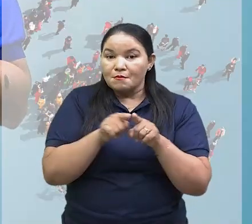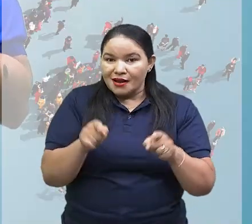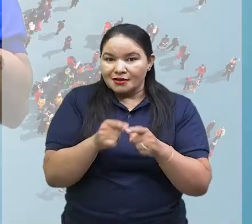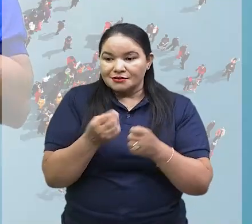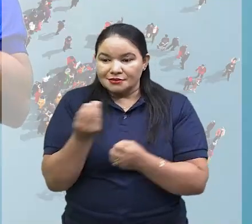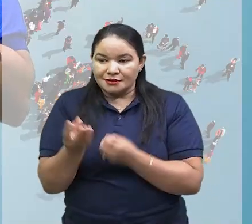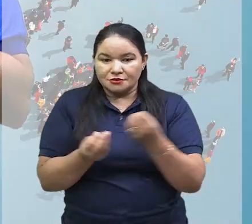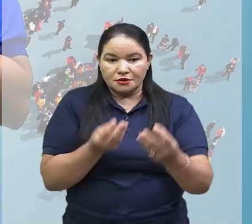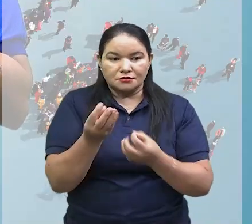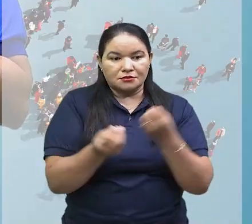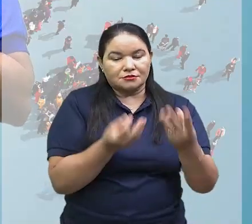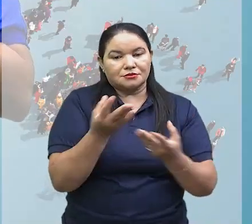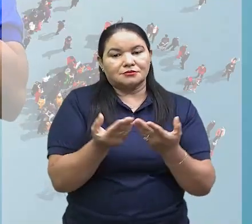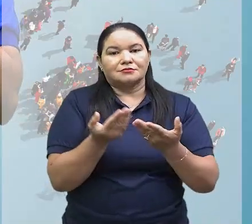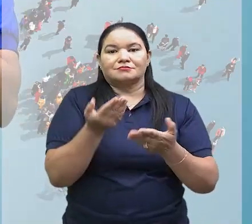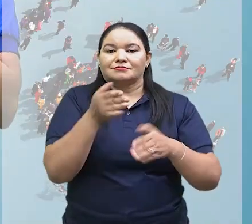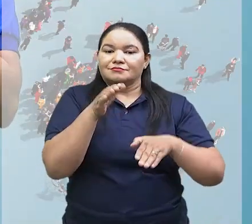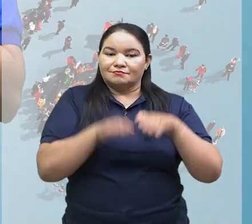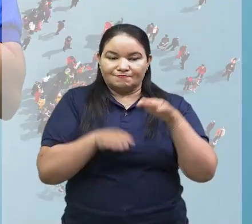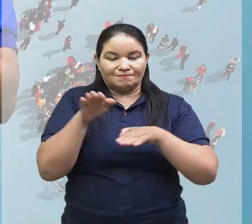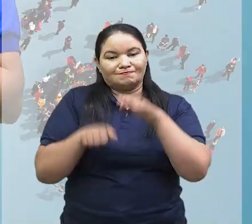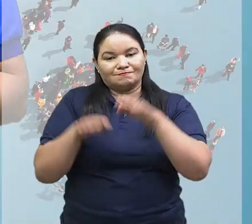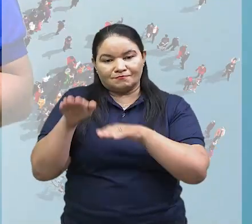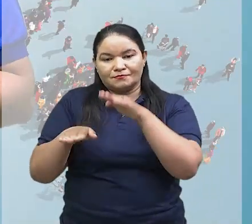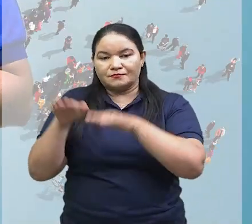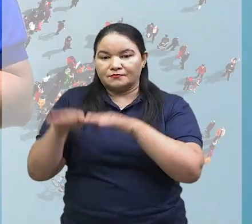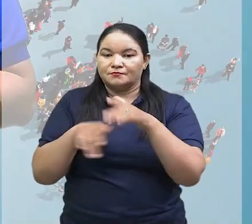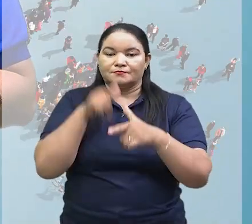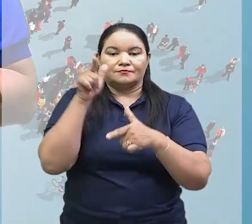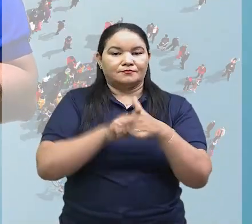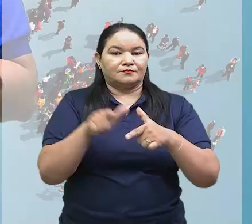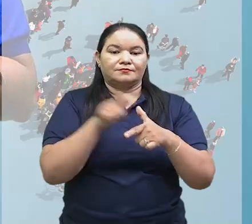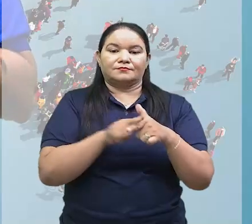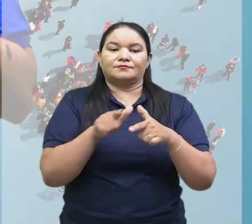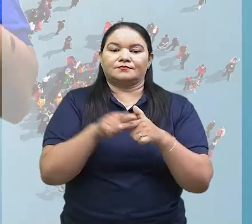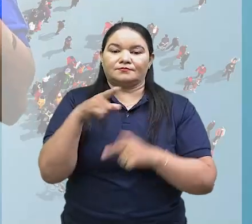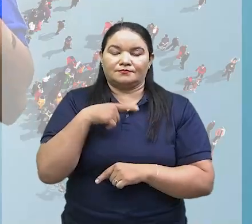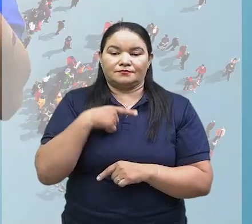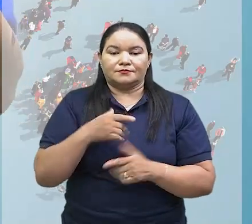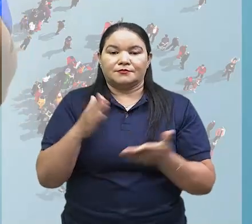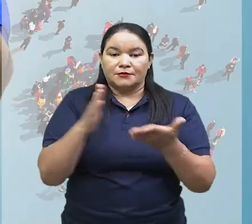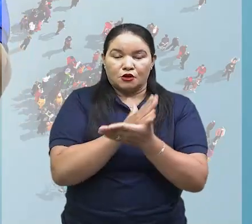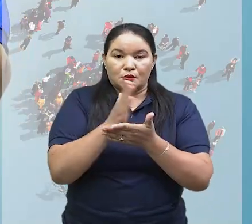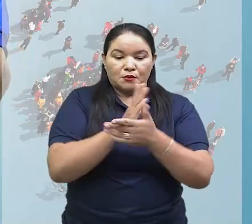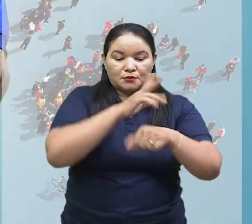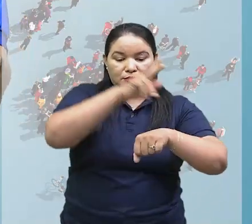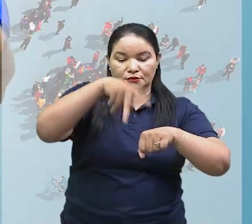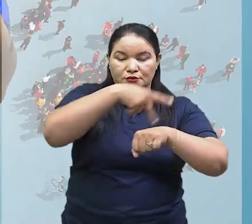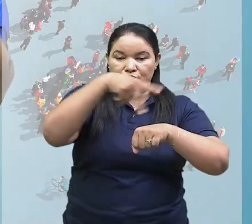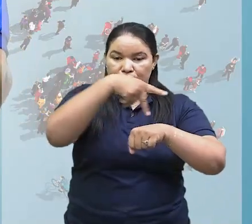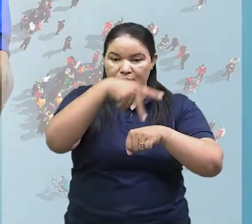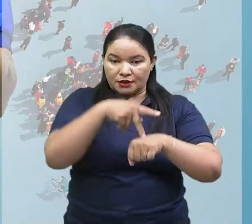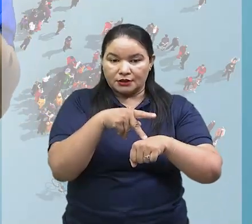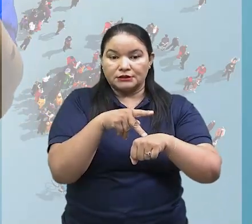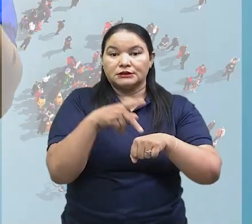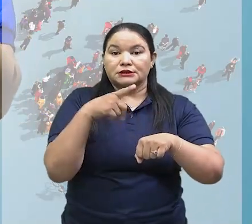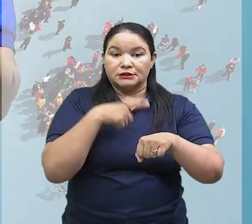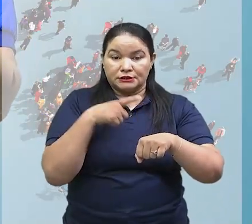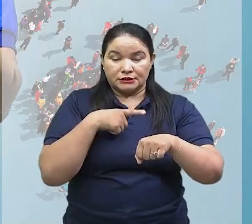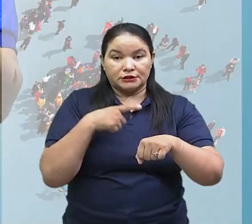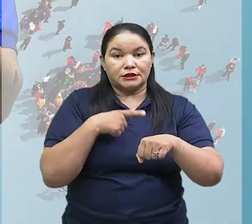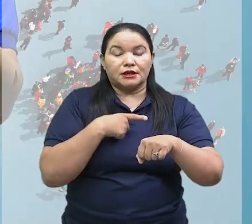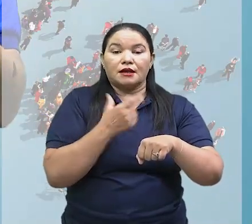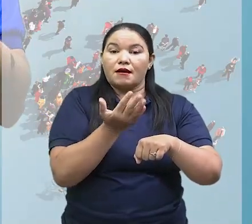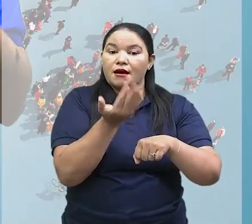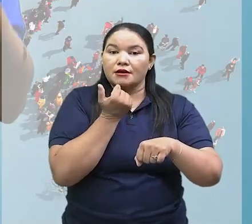distribuição de alimentos acaba sendo feita de forma irregular também. Então, por isso que muitos países, eles têm uma